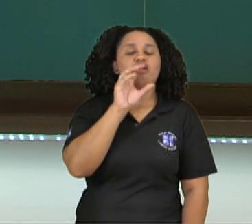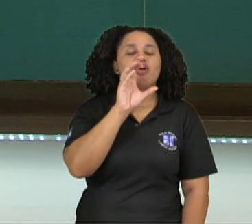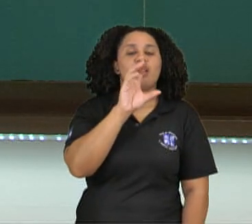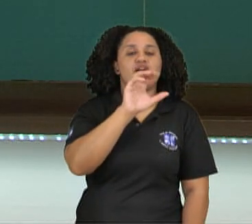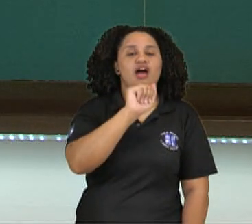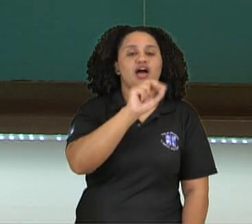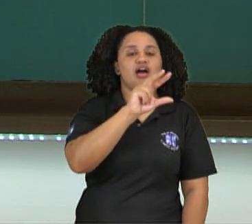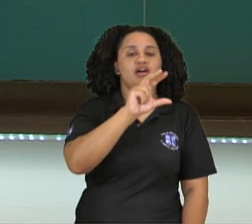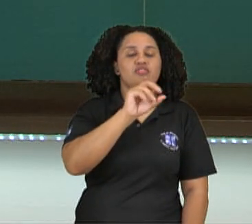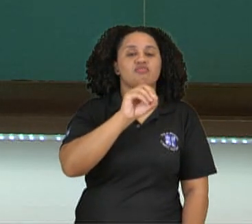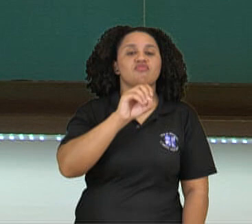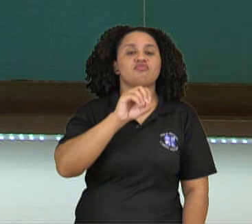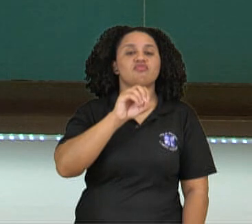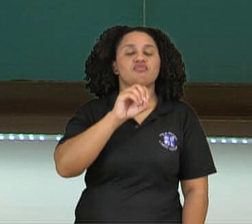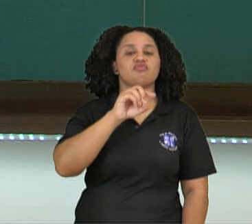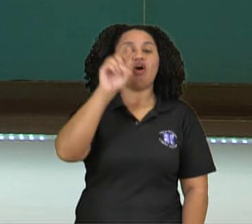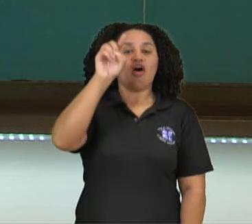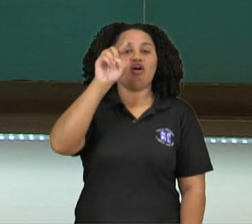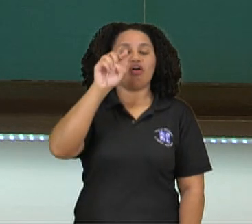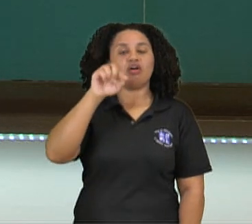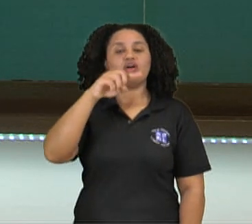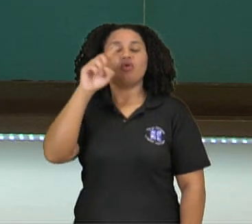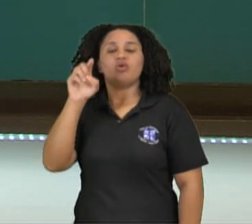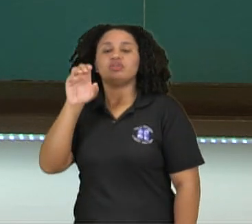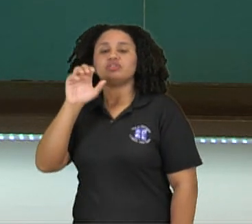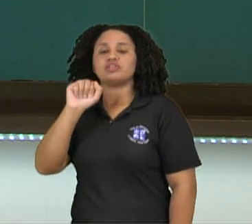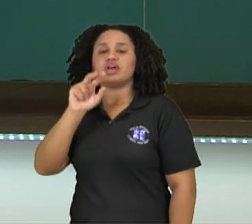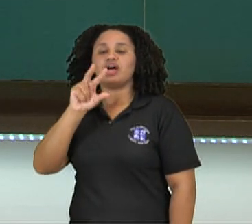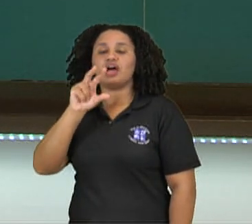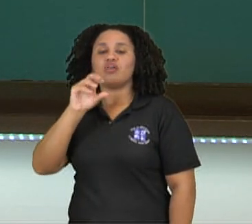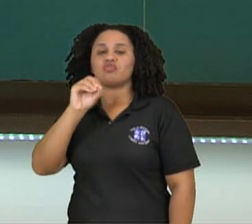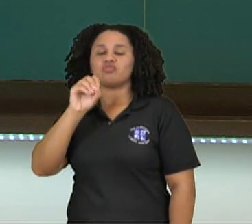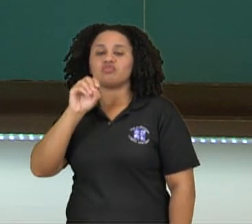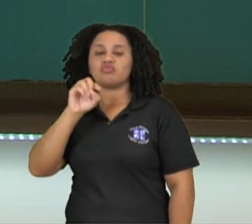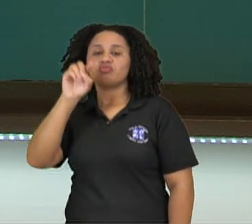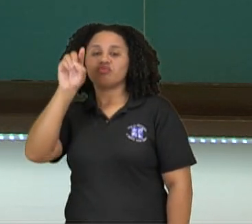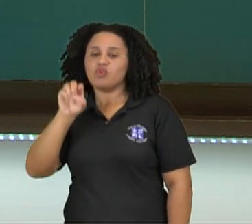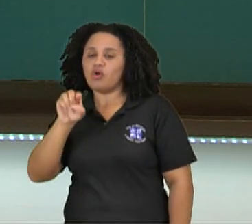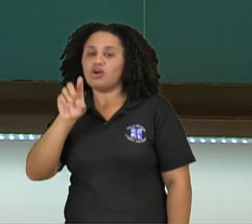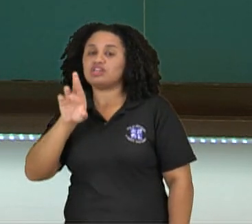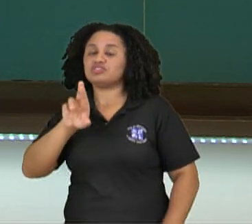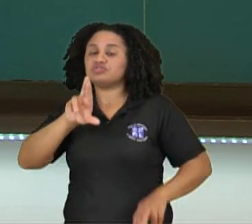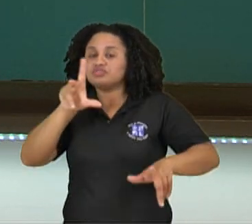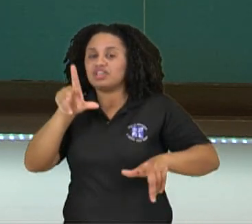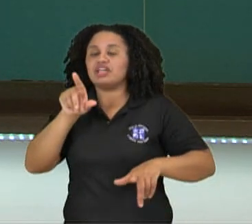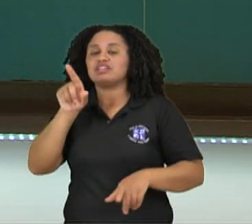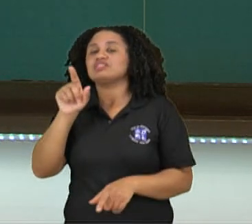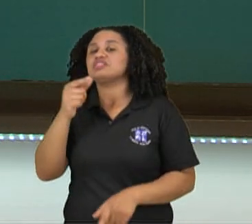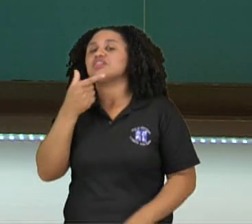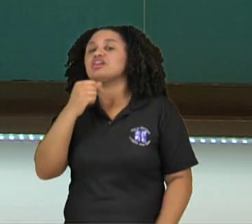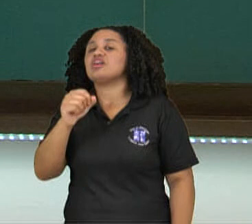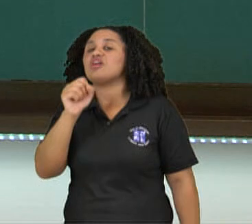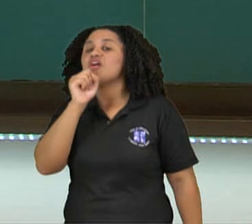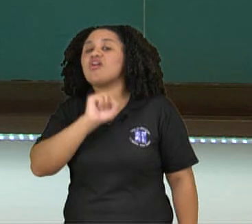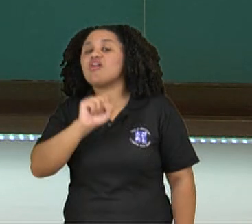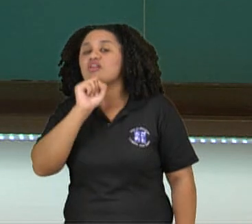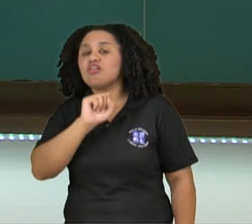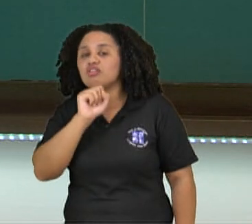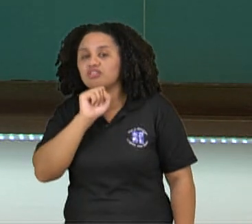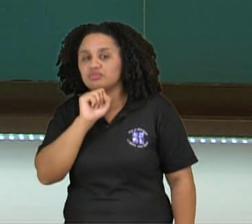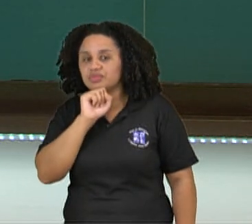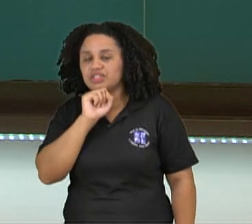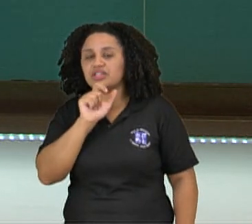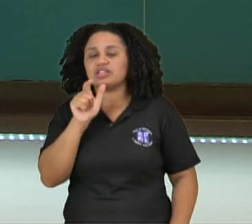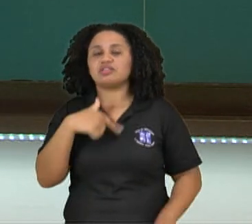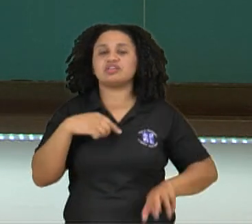que estou me referindo à avó, né? Pessoa do gênero feminino. E se eu coloco o acento